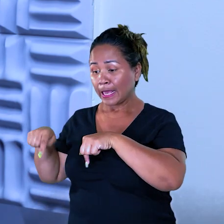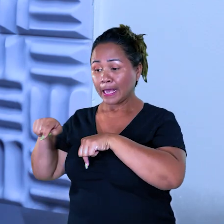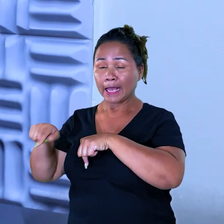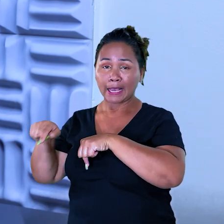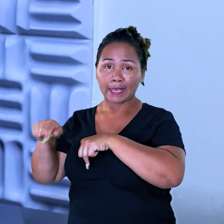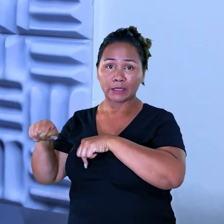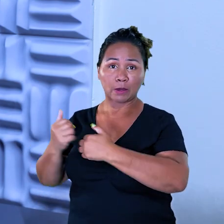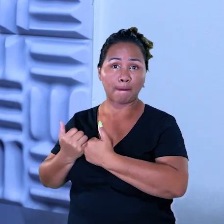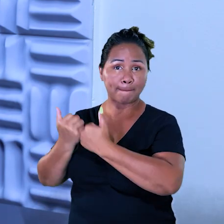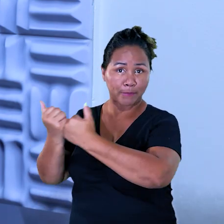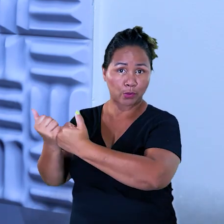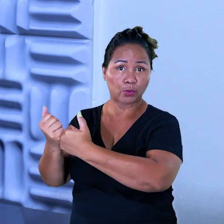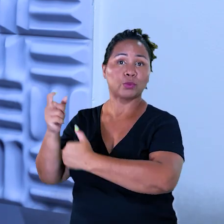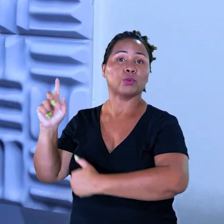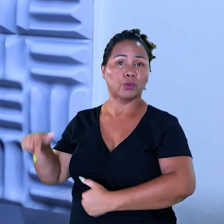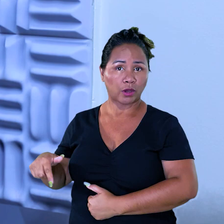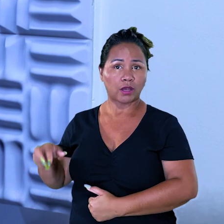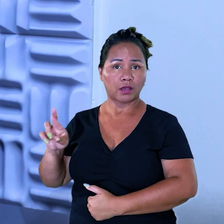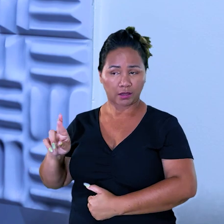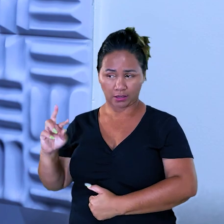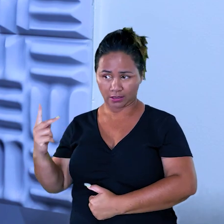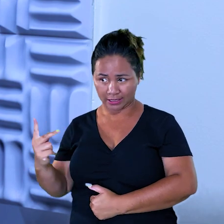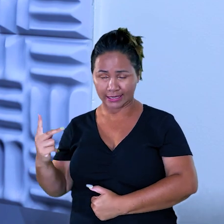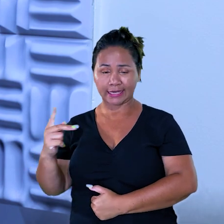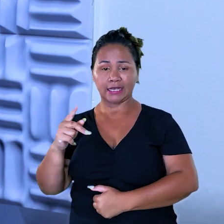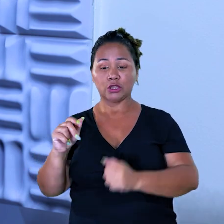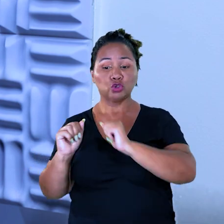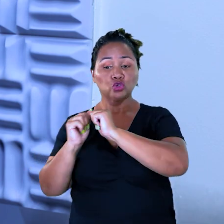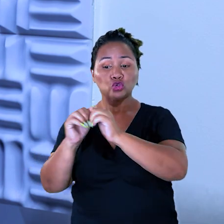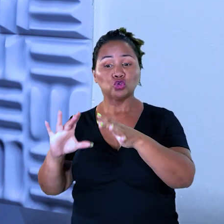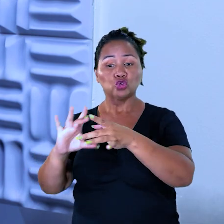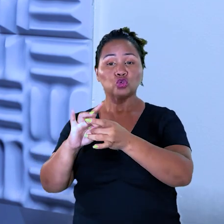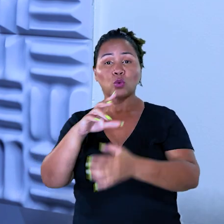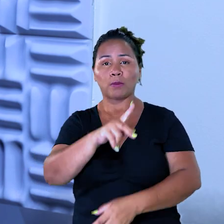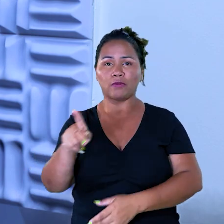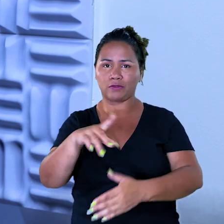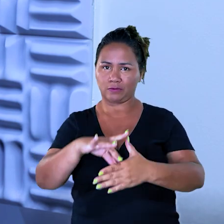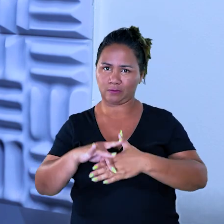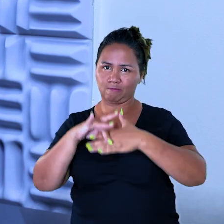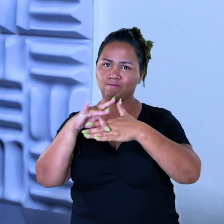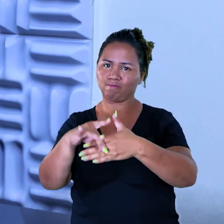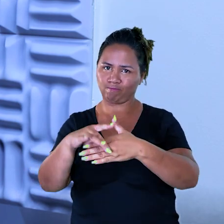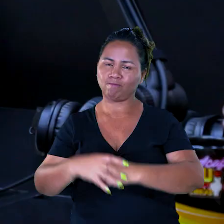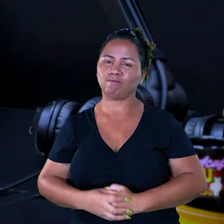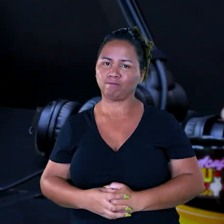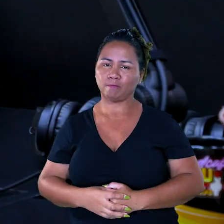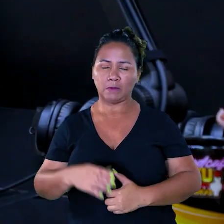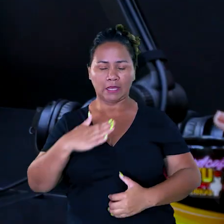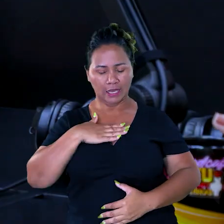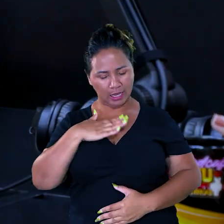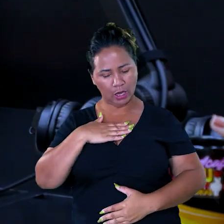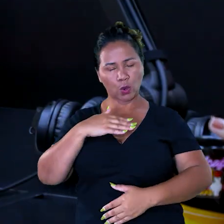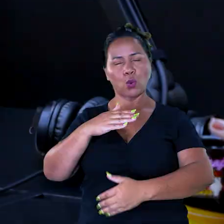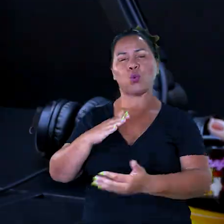regente. E a gente faz o quê? Intermediação. Esse é o papel do professor, do intérprete